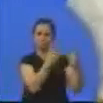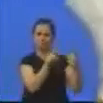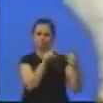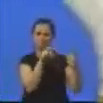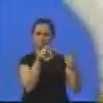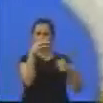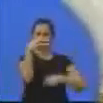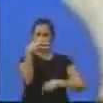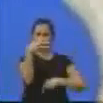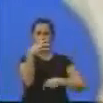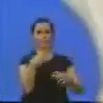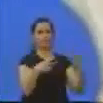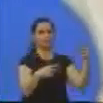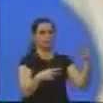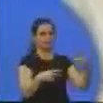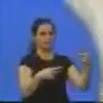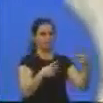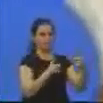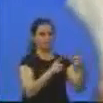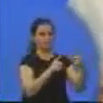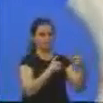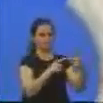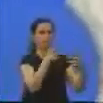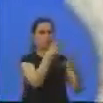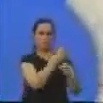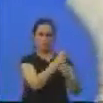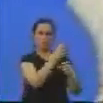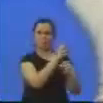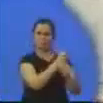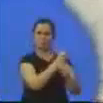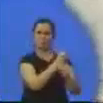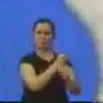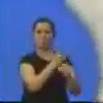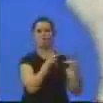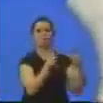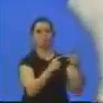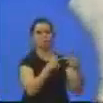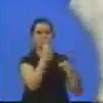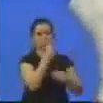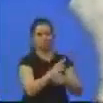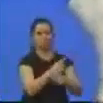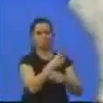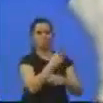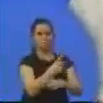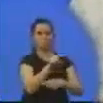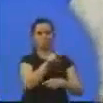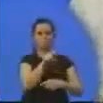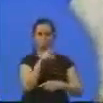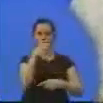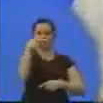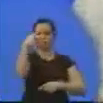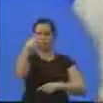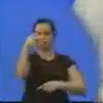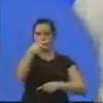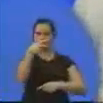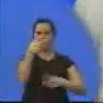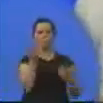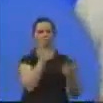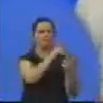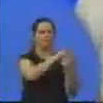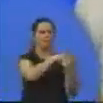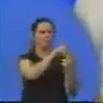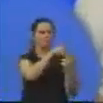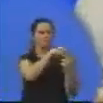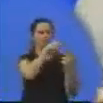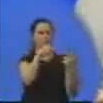ao cubo. Calculo a segunda derivada, porque a concavidade é pela segunda, e eu encontro 12x². Qual é a raiz de 12x²?